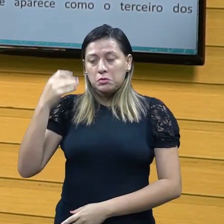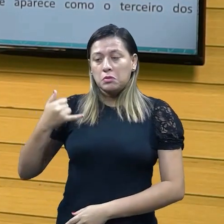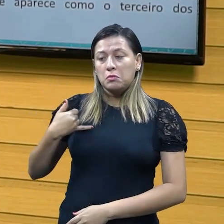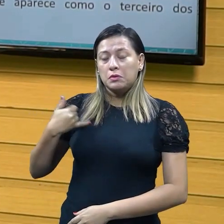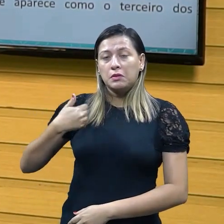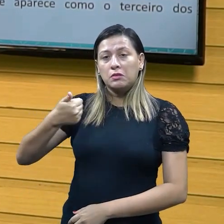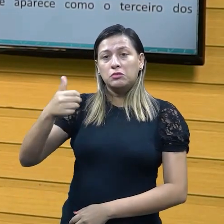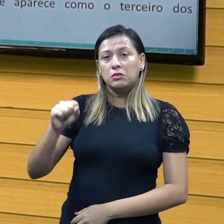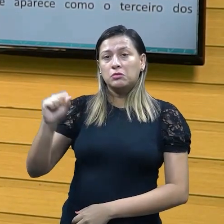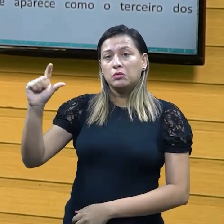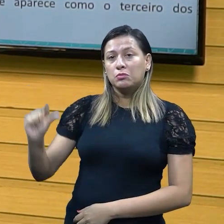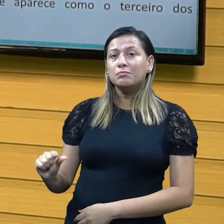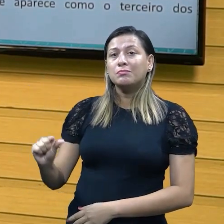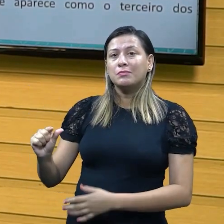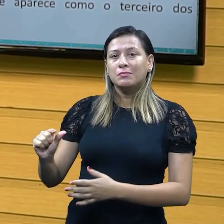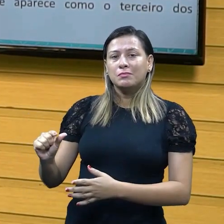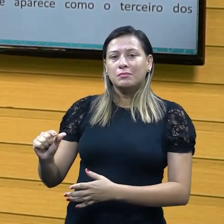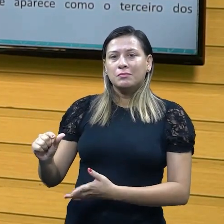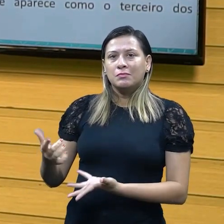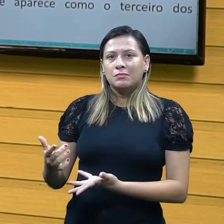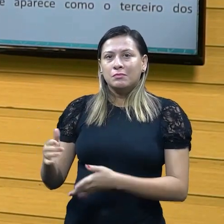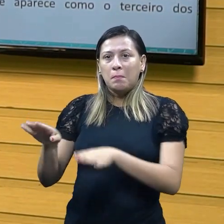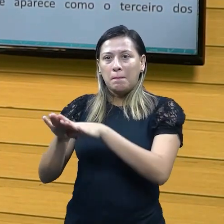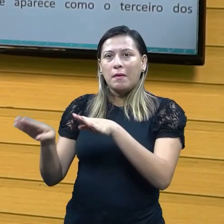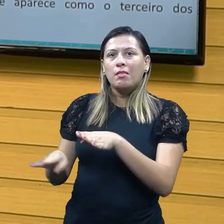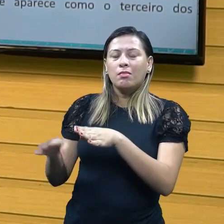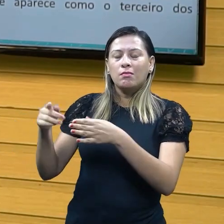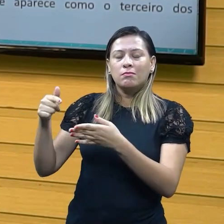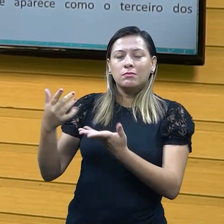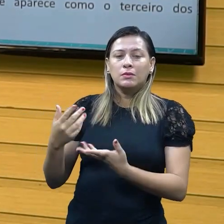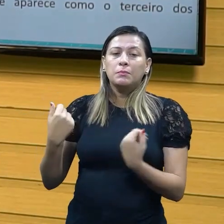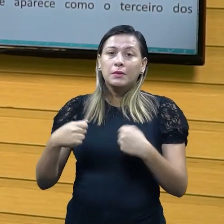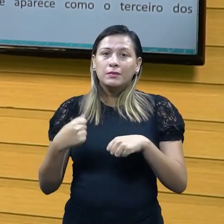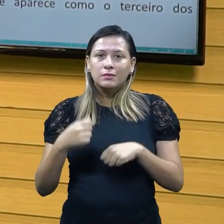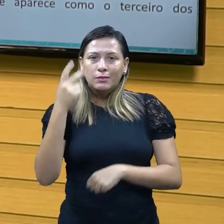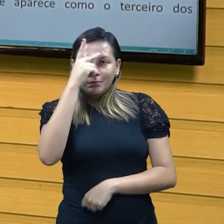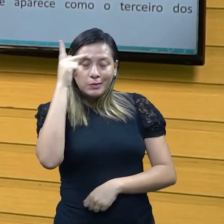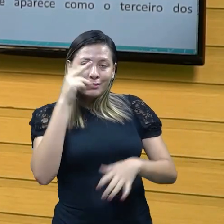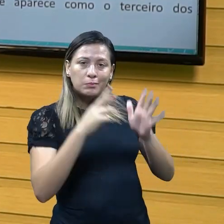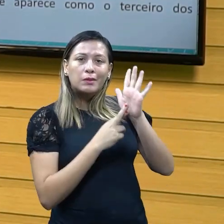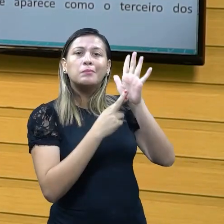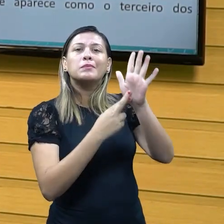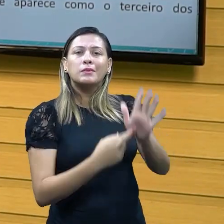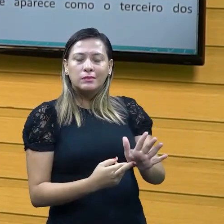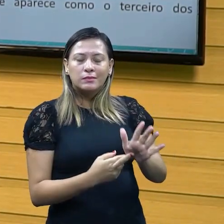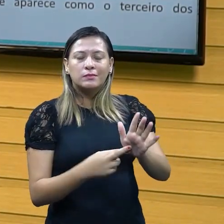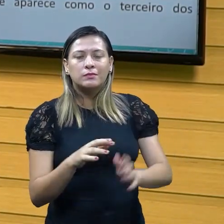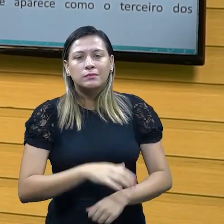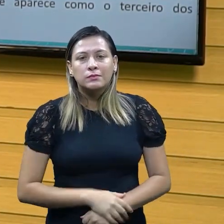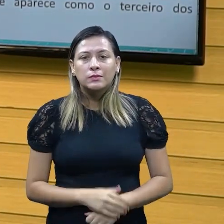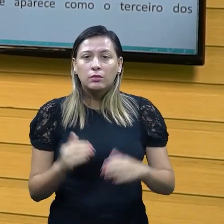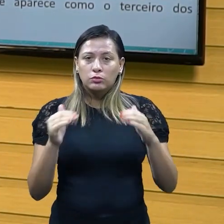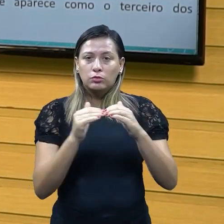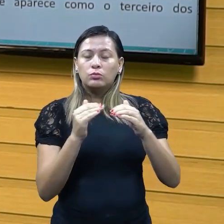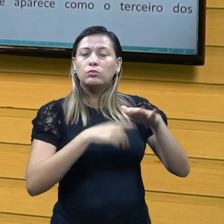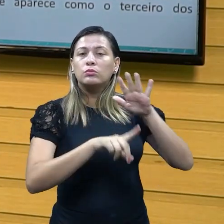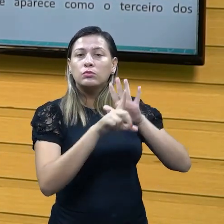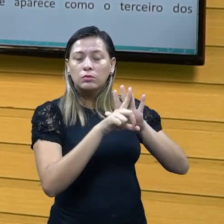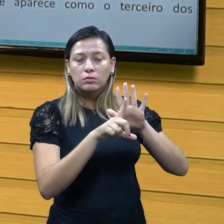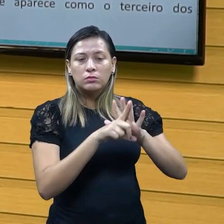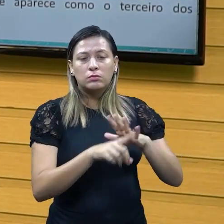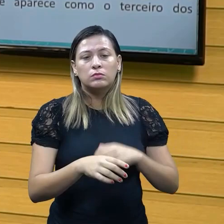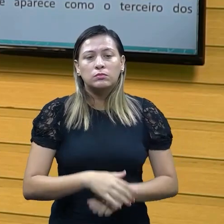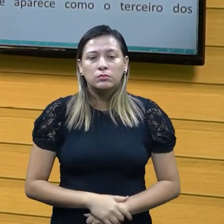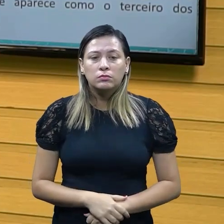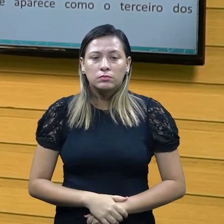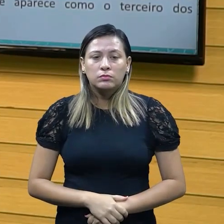ser assistido pelos seus representantes legais ou eles serem representados. Aí depende também da incapacidade